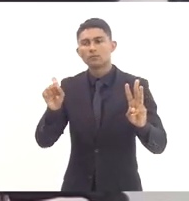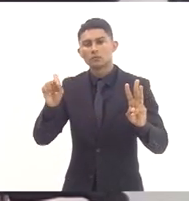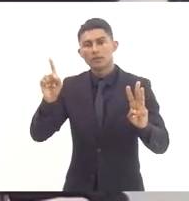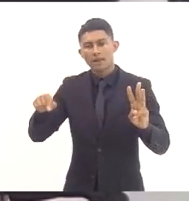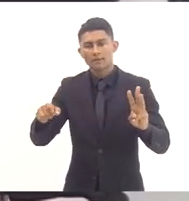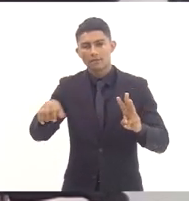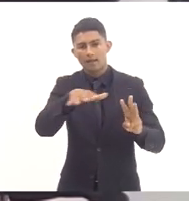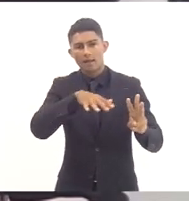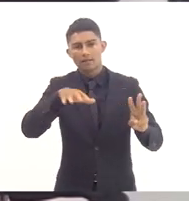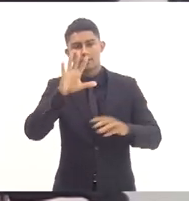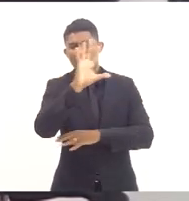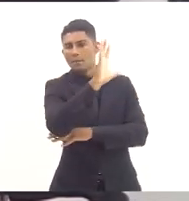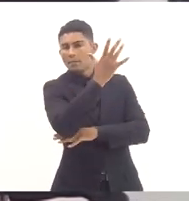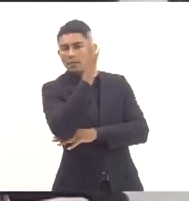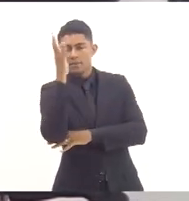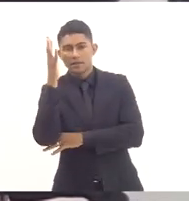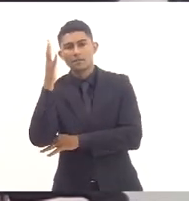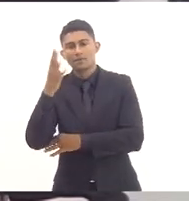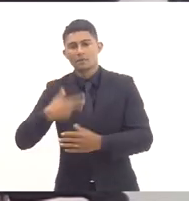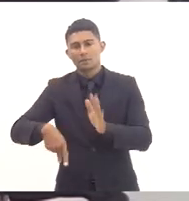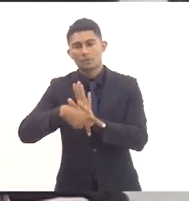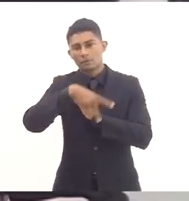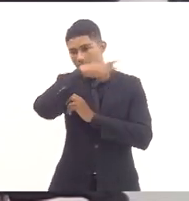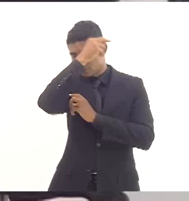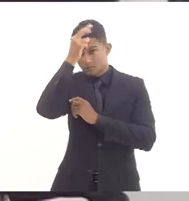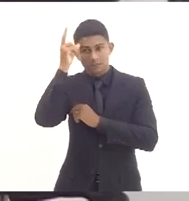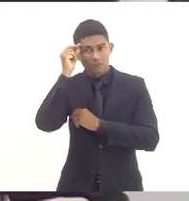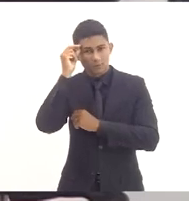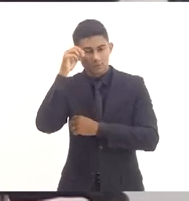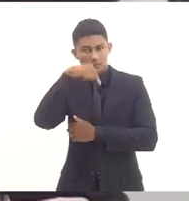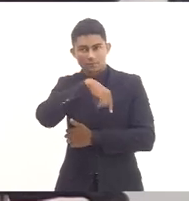da prefeitura do municipal do Rio de Janeiro